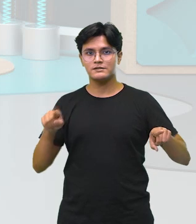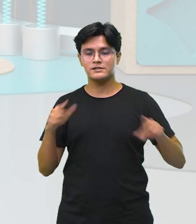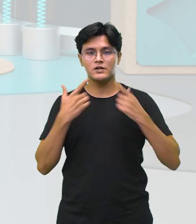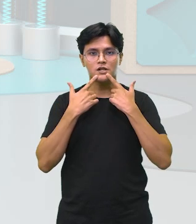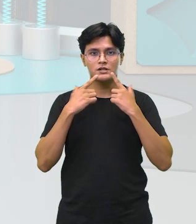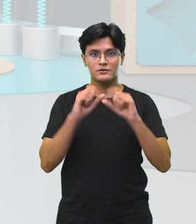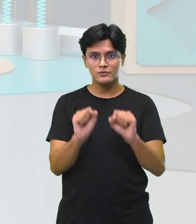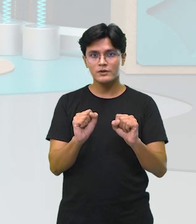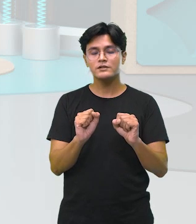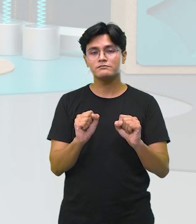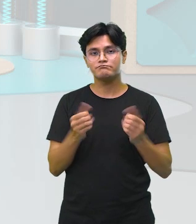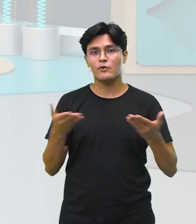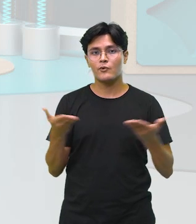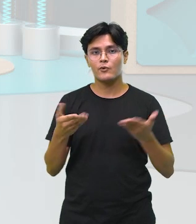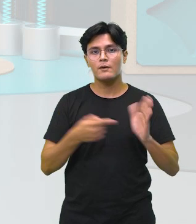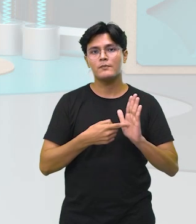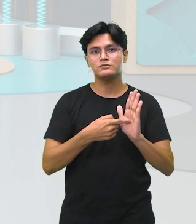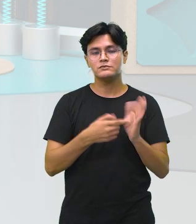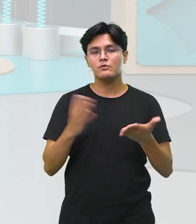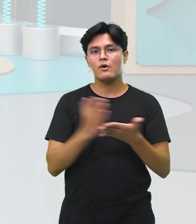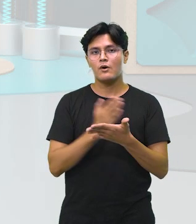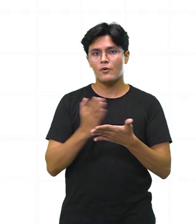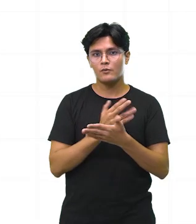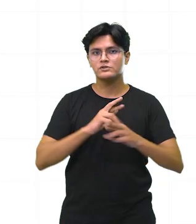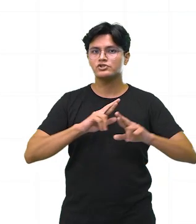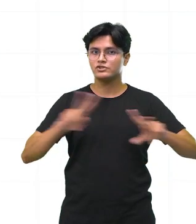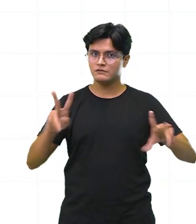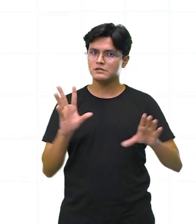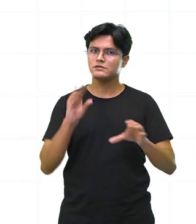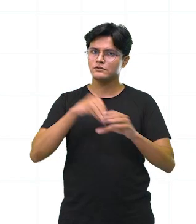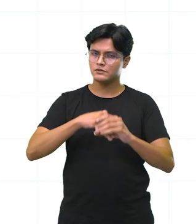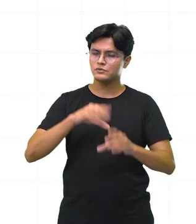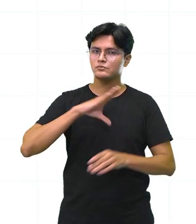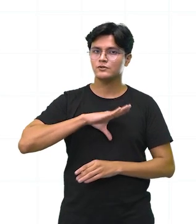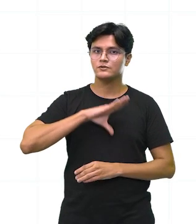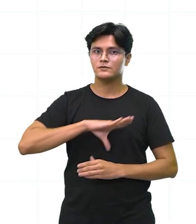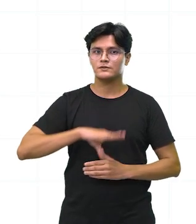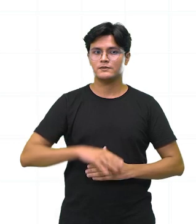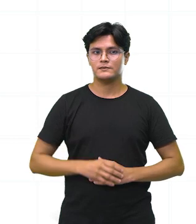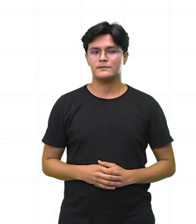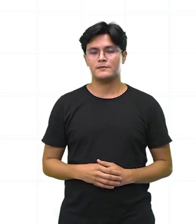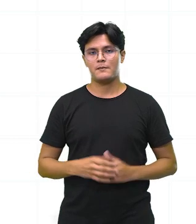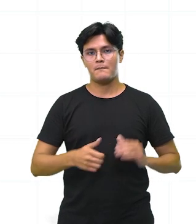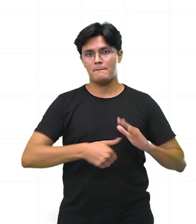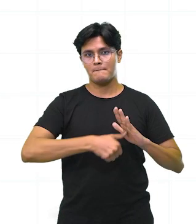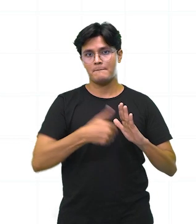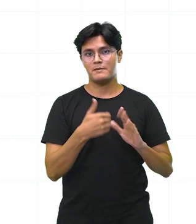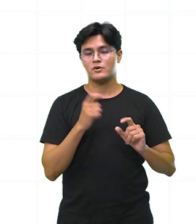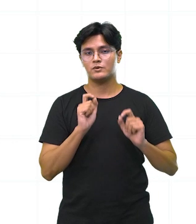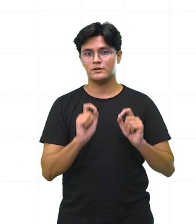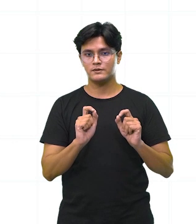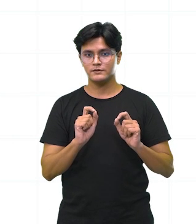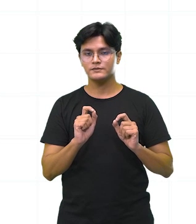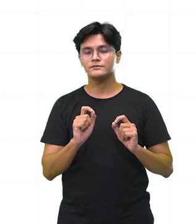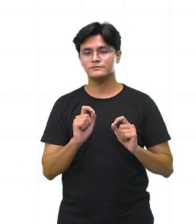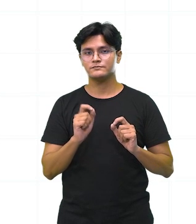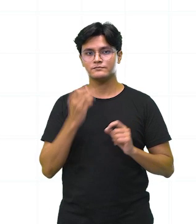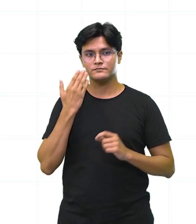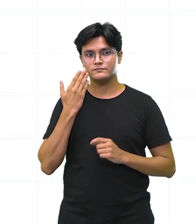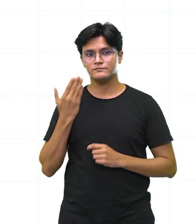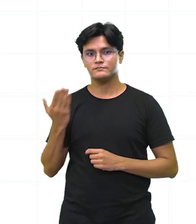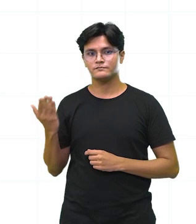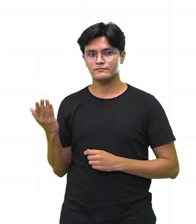algumas diferenças né dentro da nossa língua Olha só primeira delas então é a